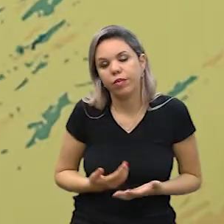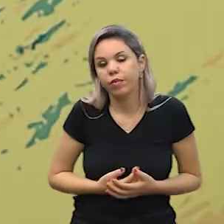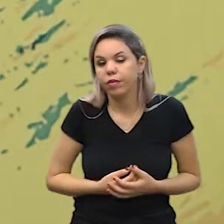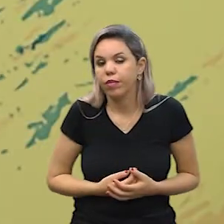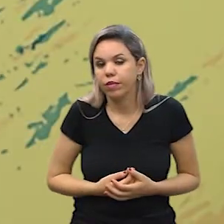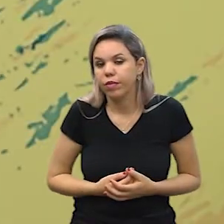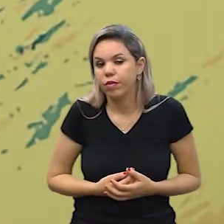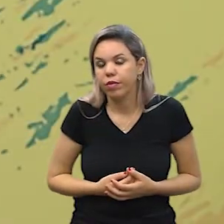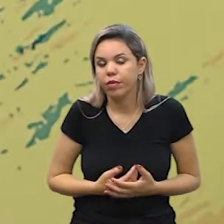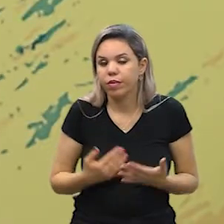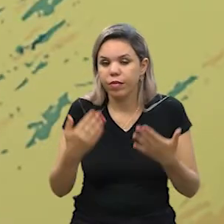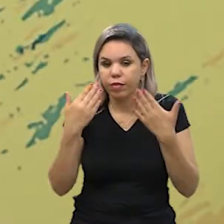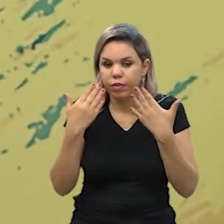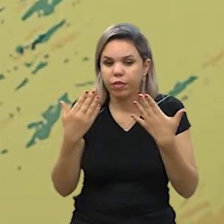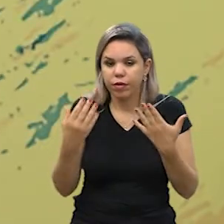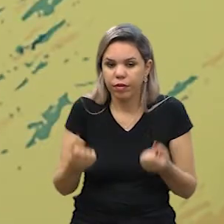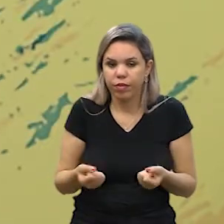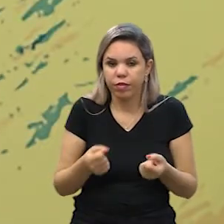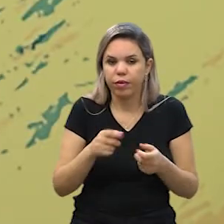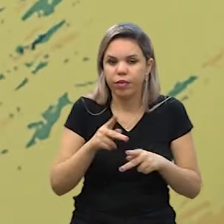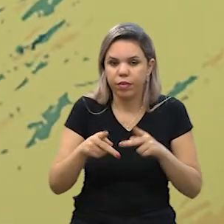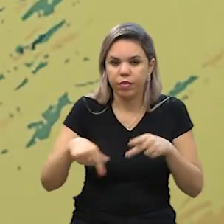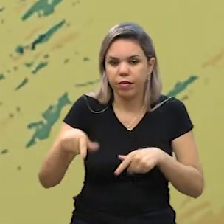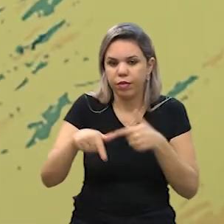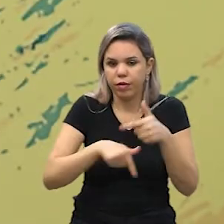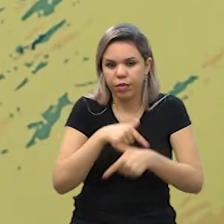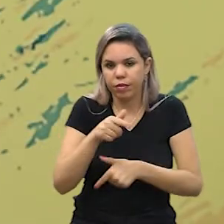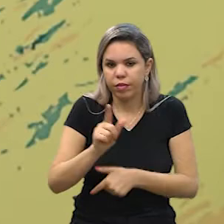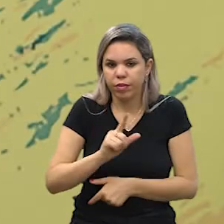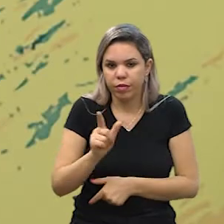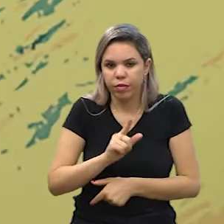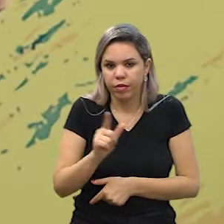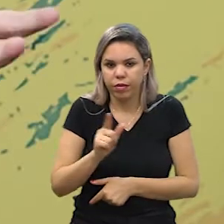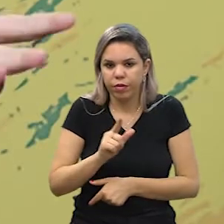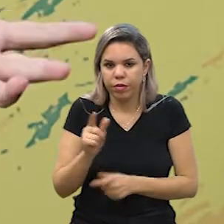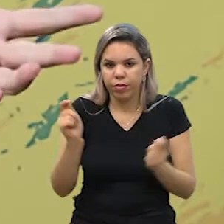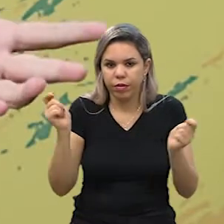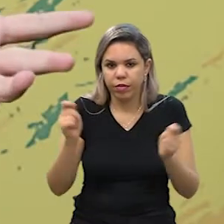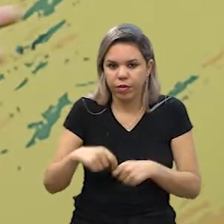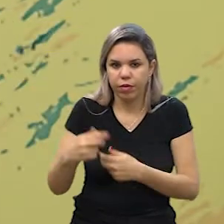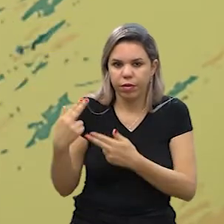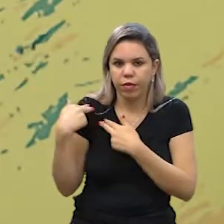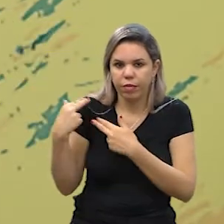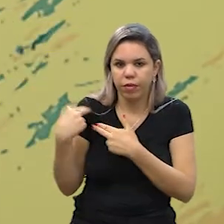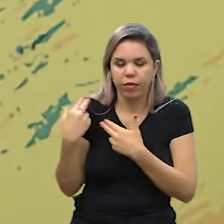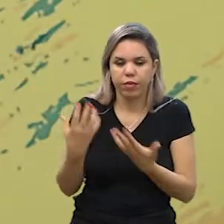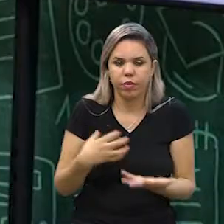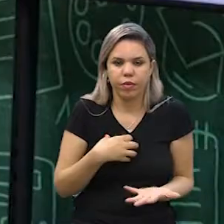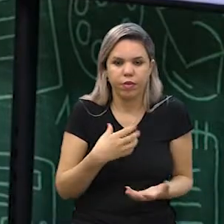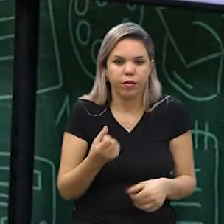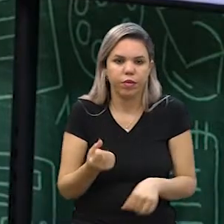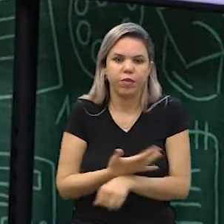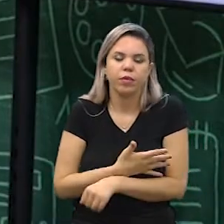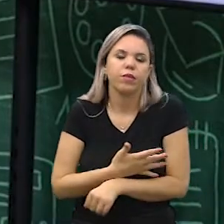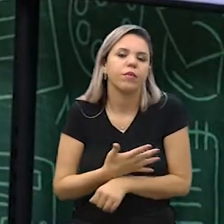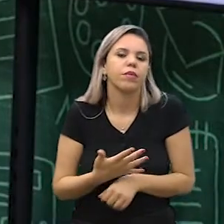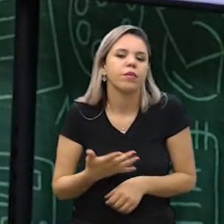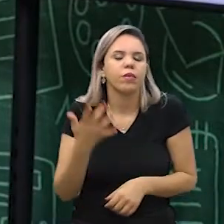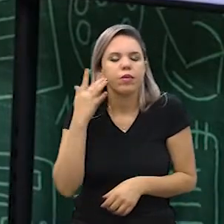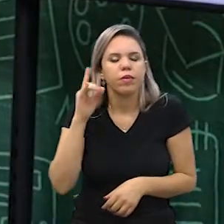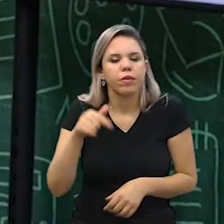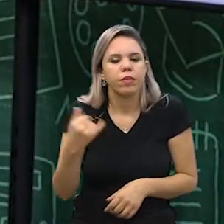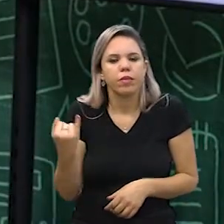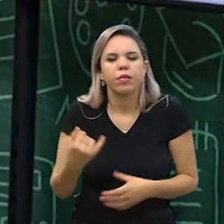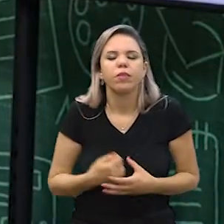mais, evidenciou, não é? Trabalhar, logicamente, as competências socioemocionais, né, Viviane? Acho que isso é